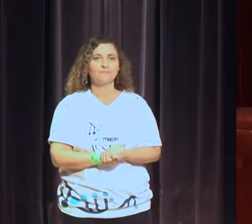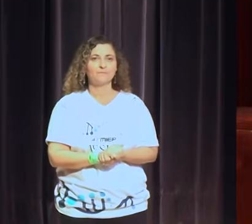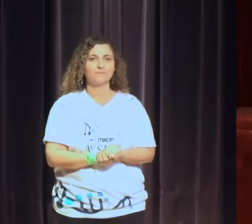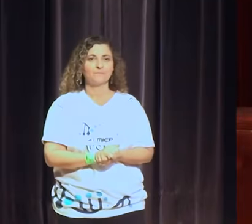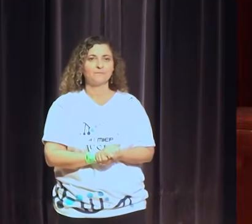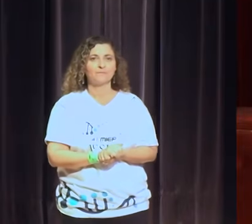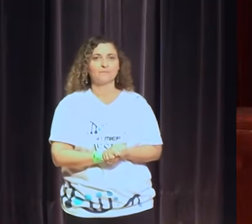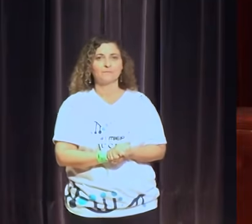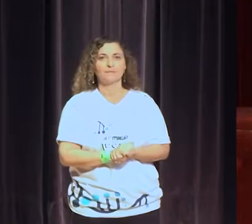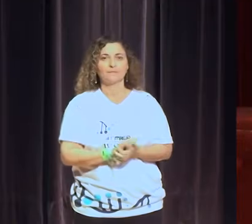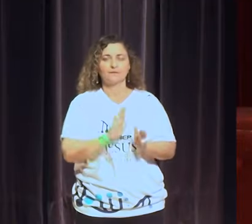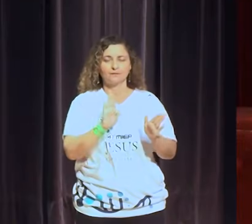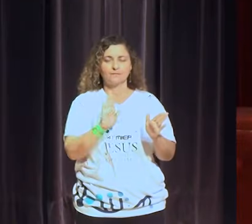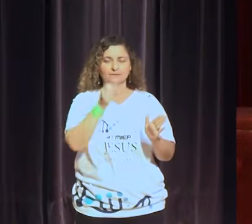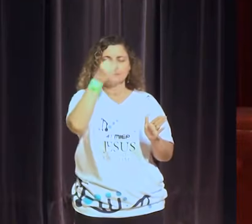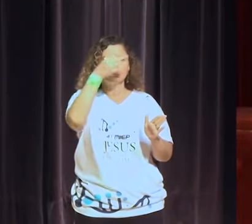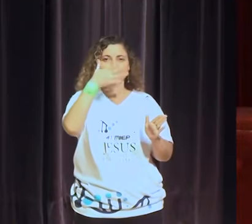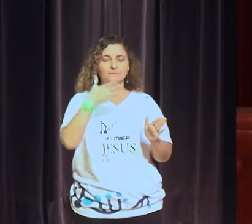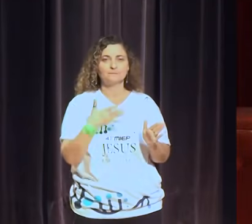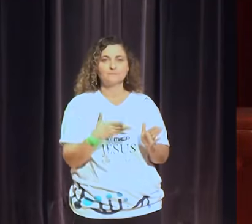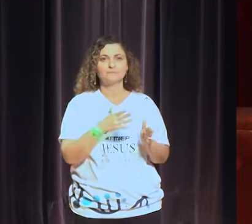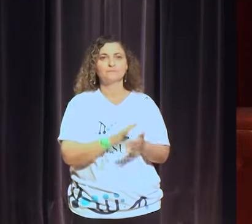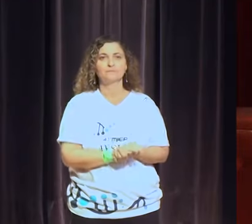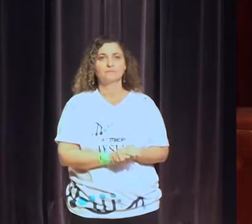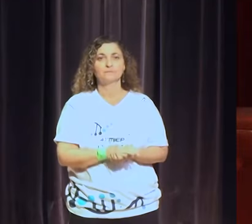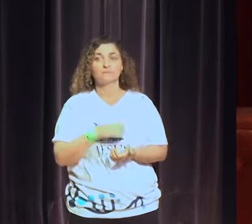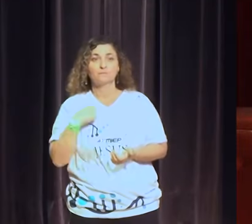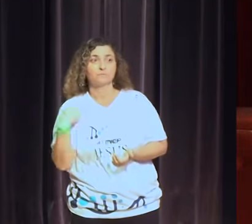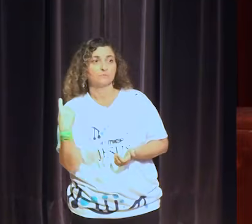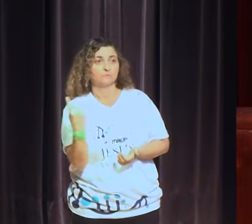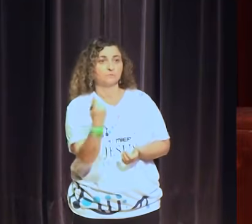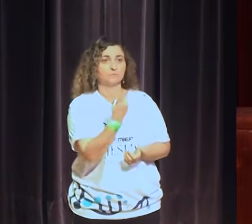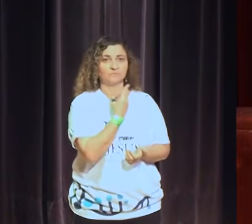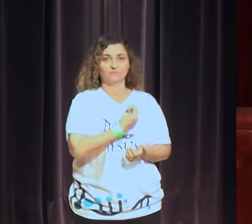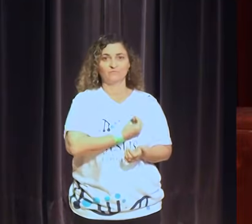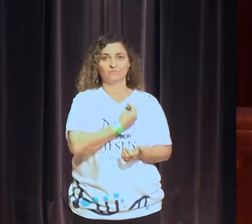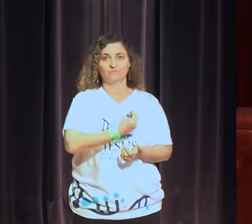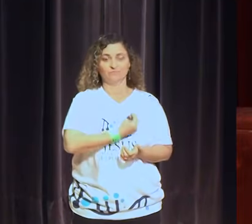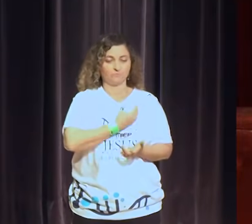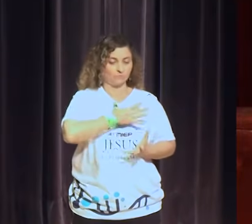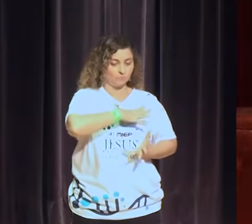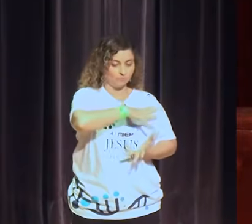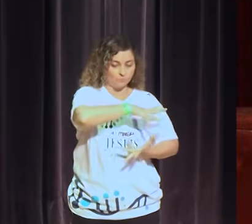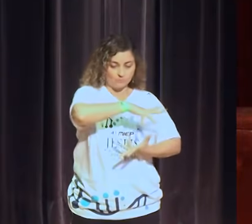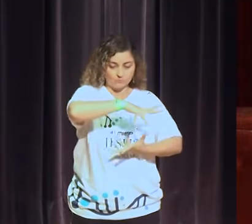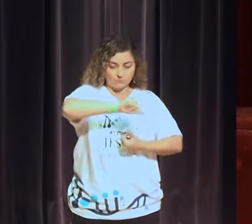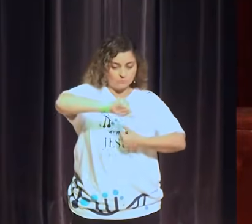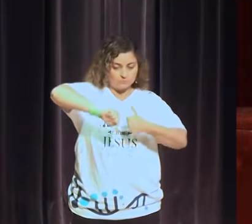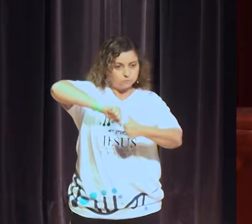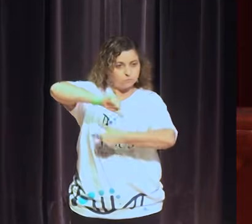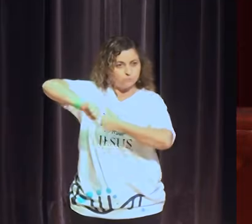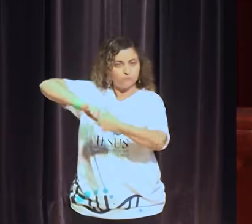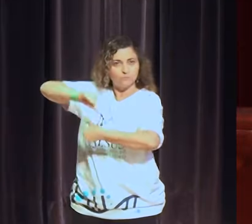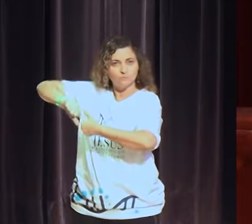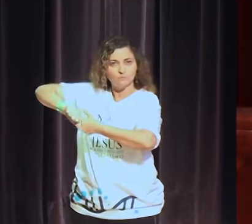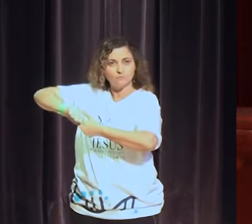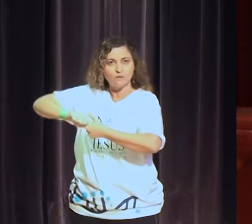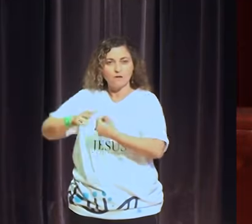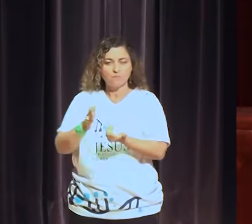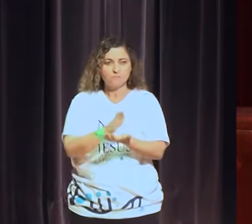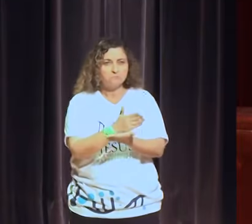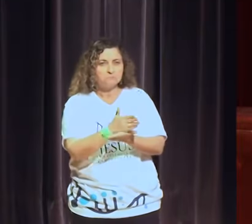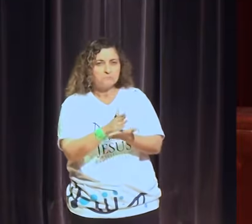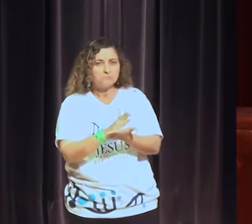e abrindo um parênteses, nós vivemos um momento hoje da transição planetária em que algumas